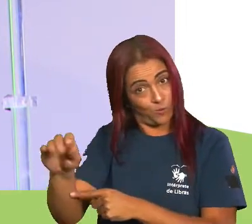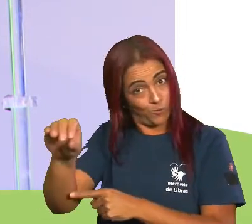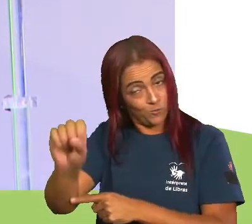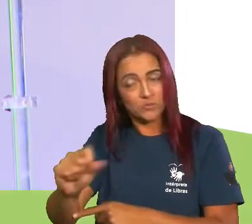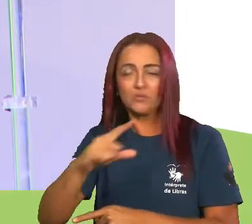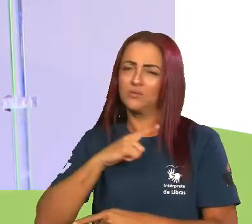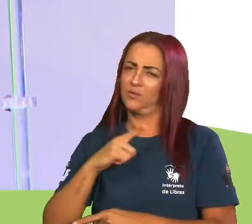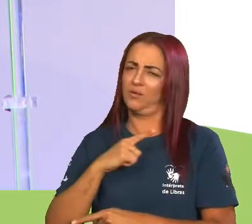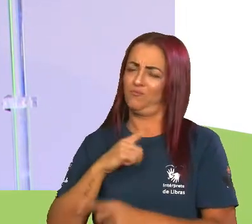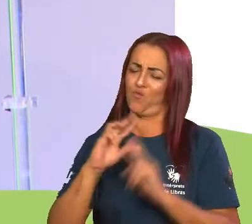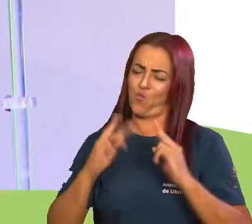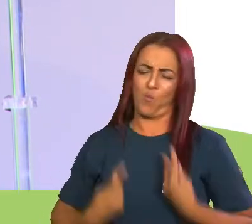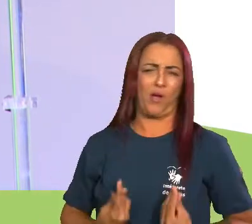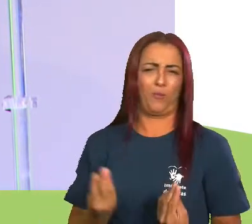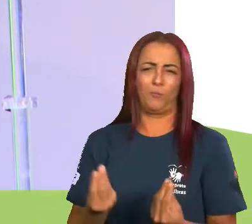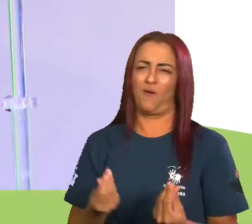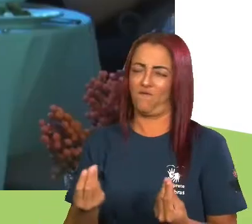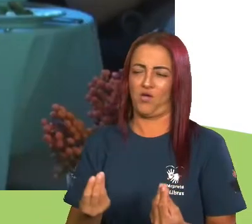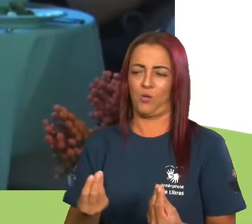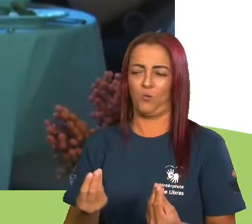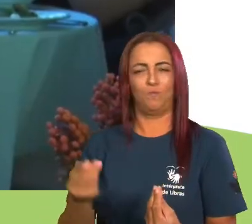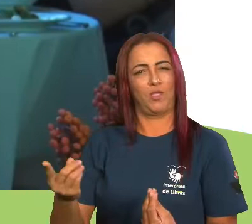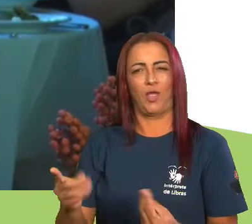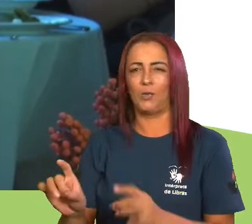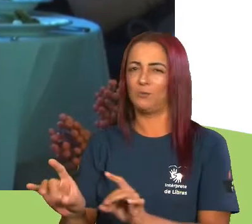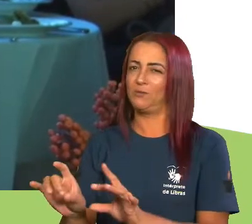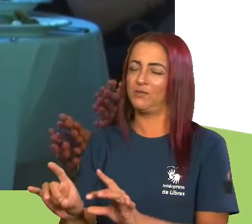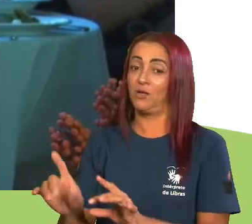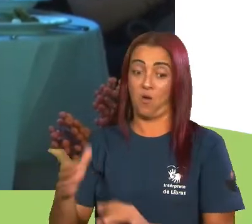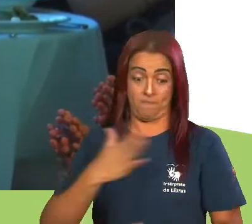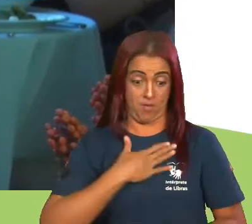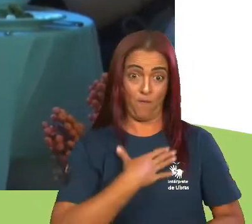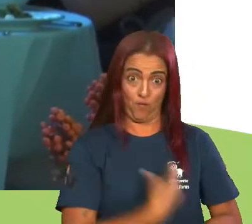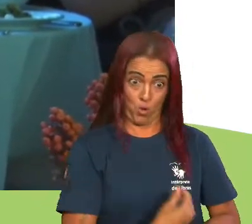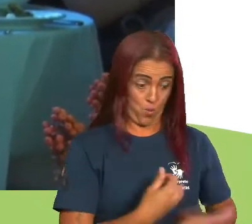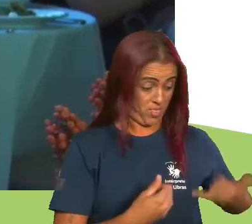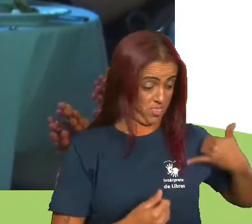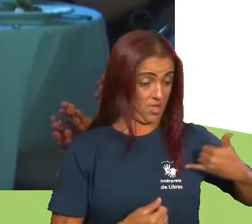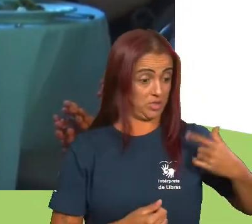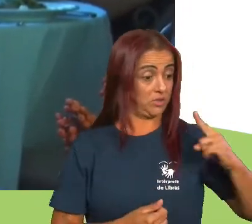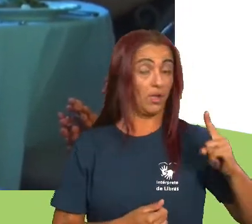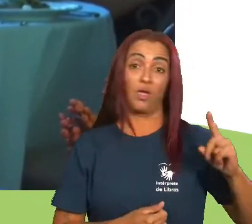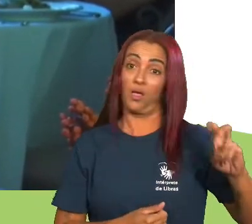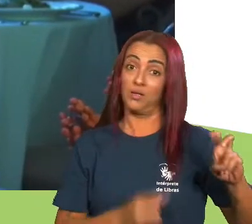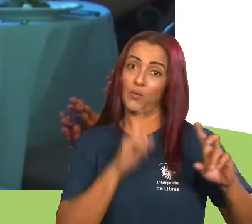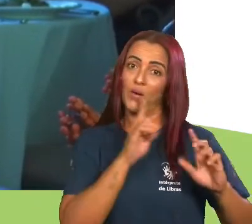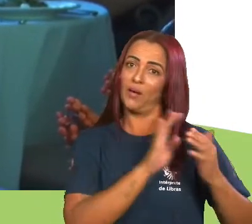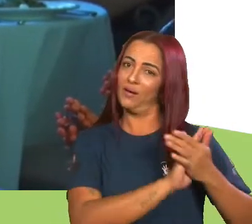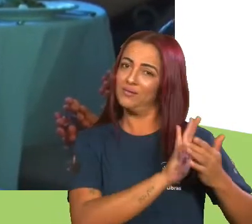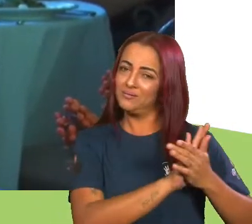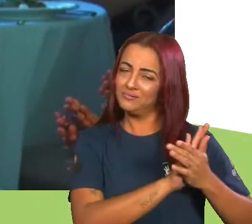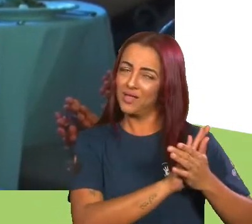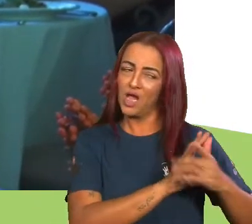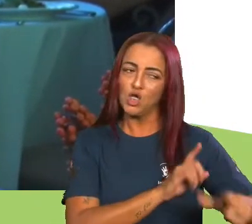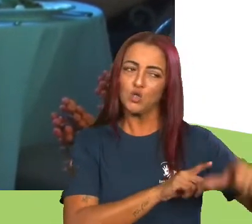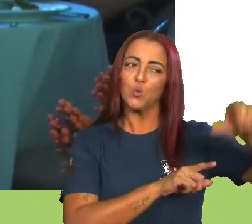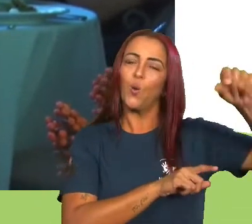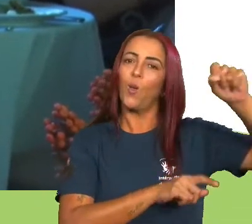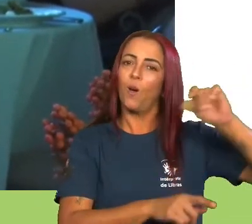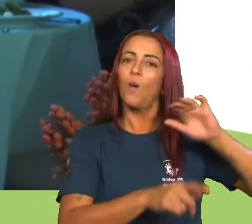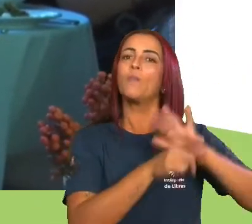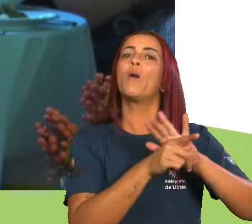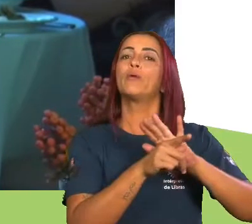No aniversário do meu filho, de 15 anos, ele escolheu como tema de sua festa The Voice